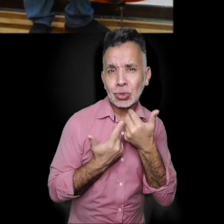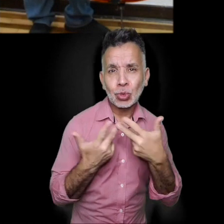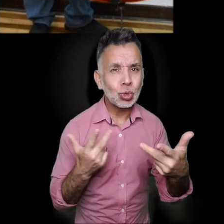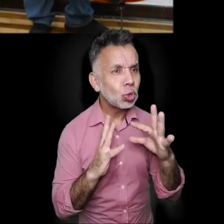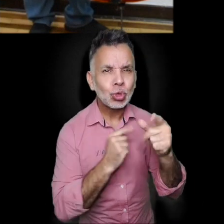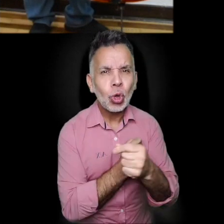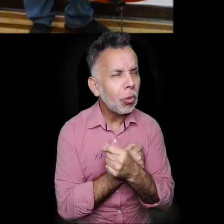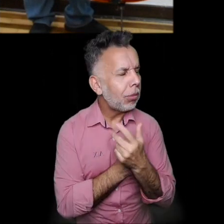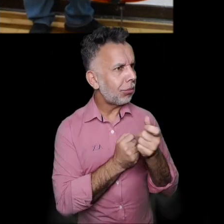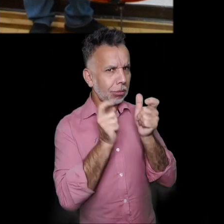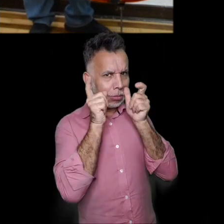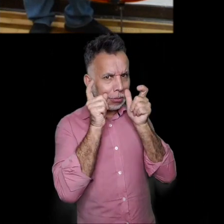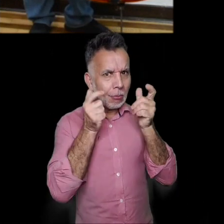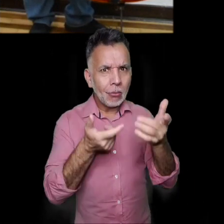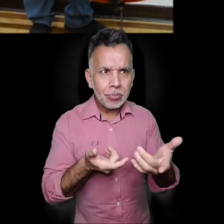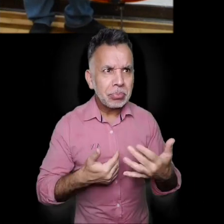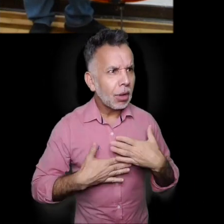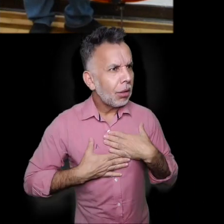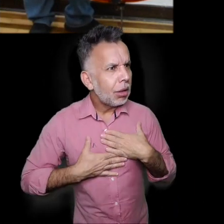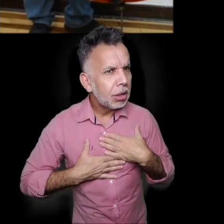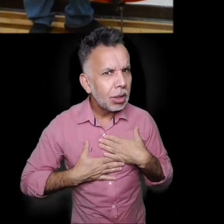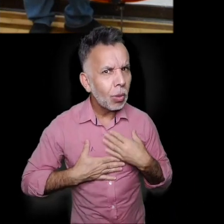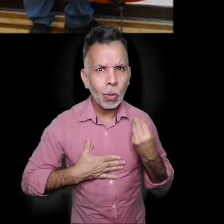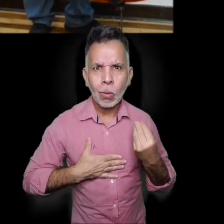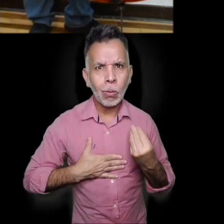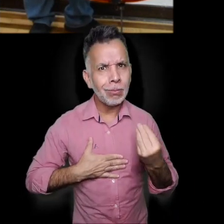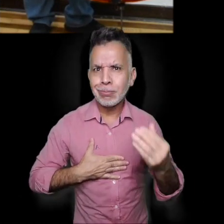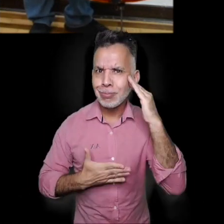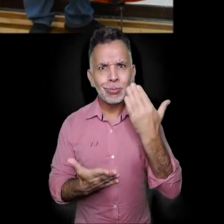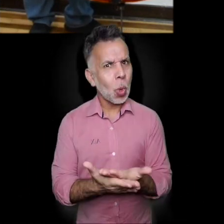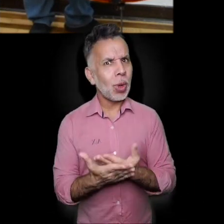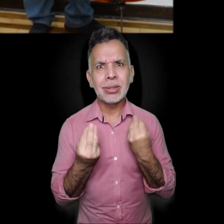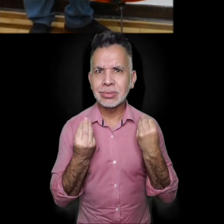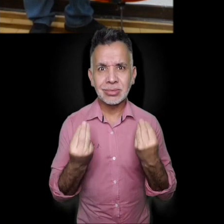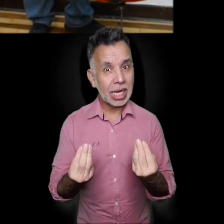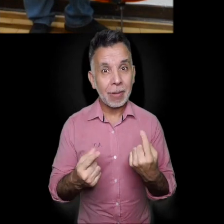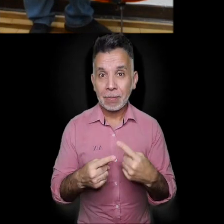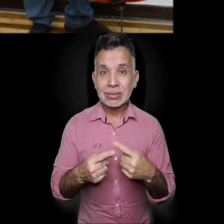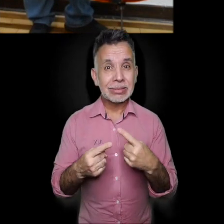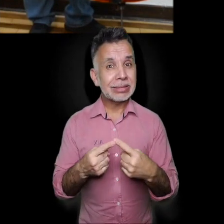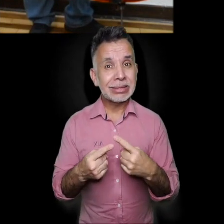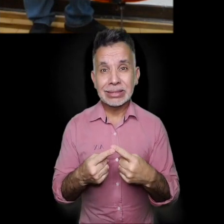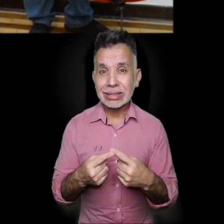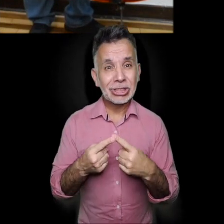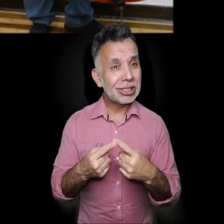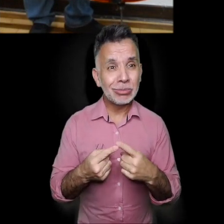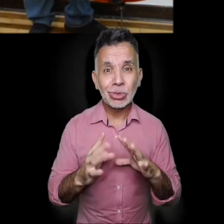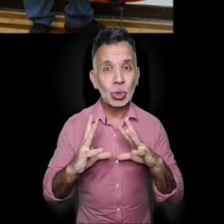vivos pesar e descontentamento em tetos de